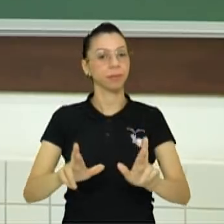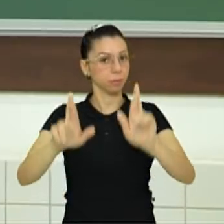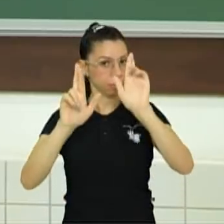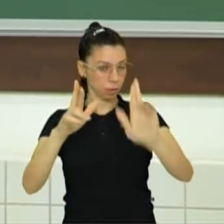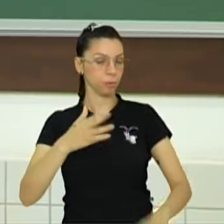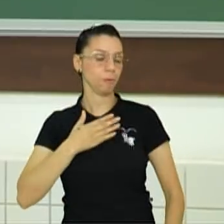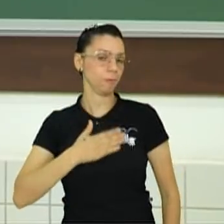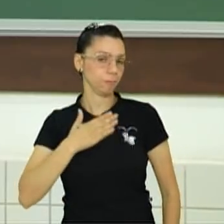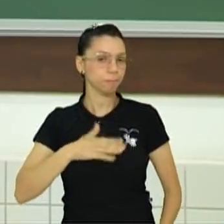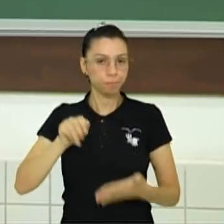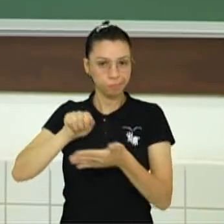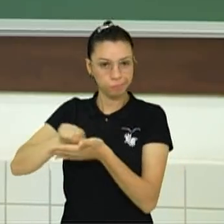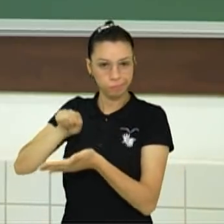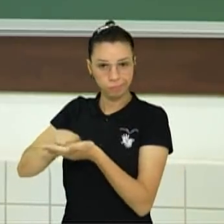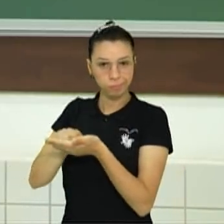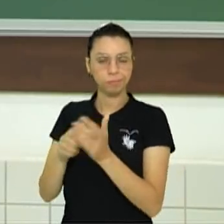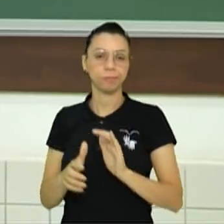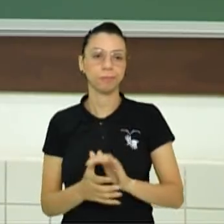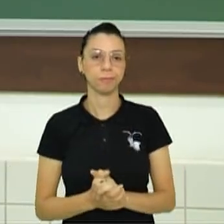dessa caligrafia.